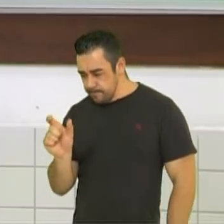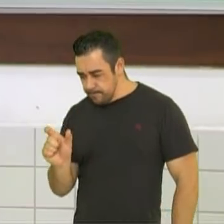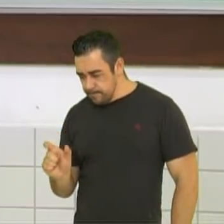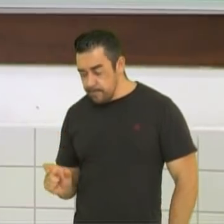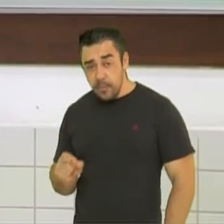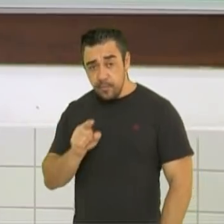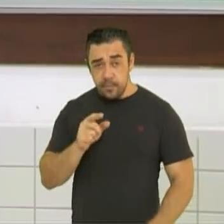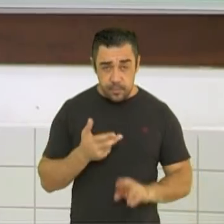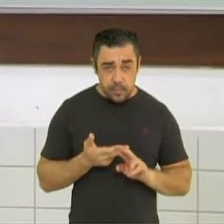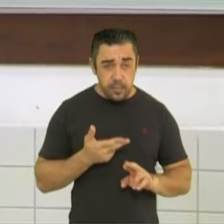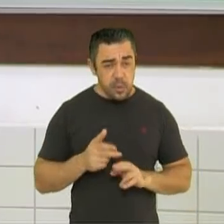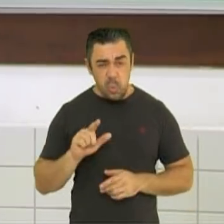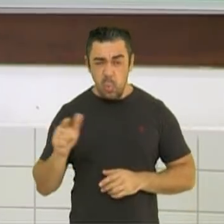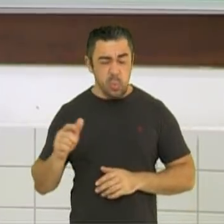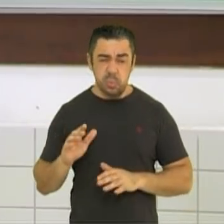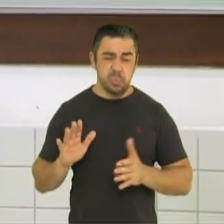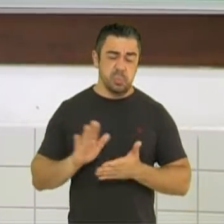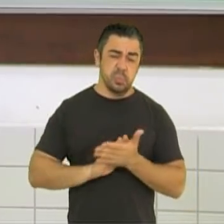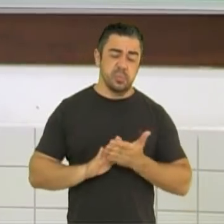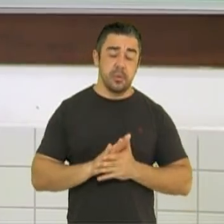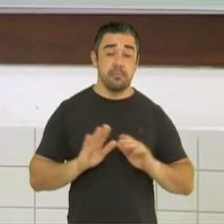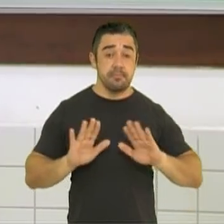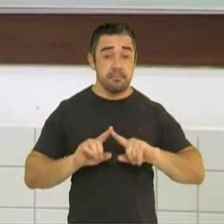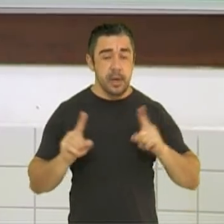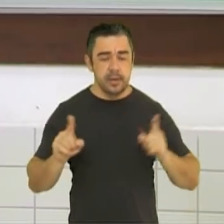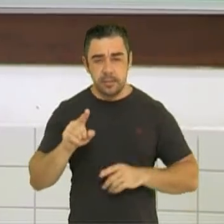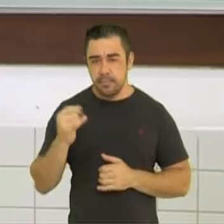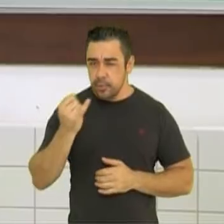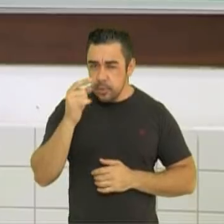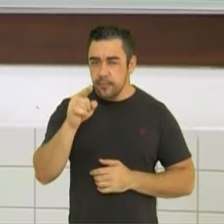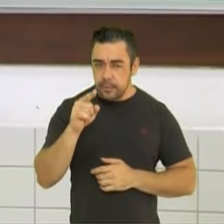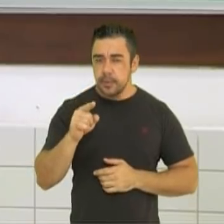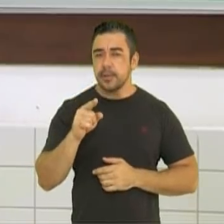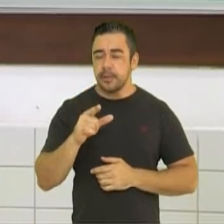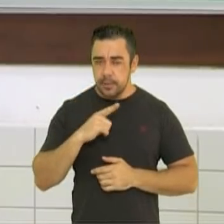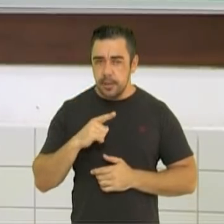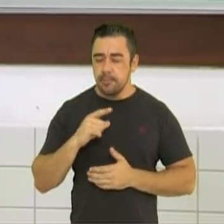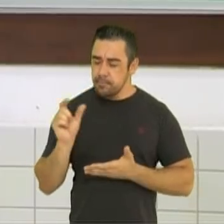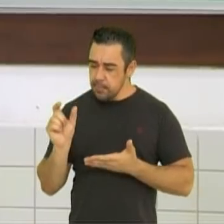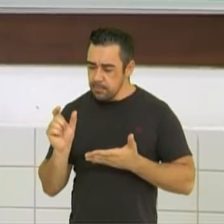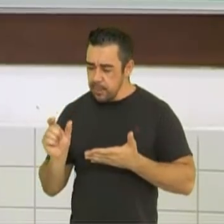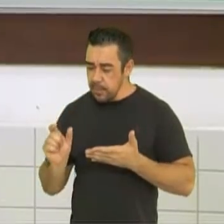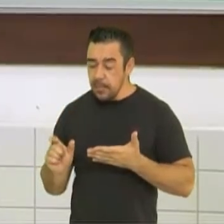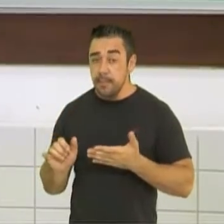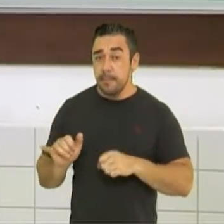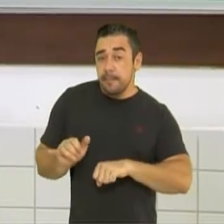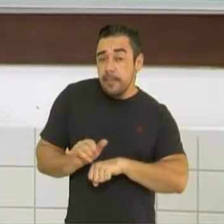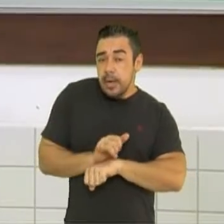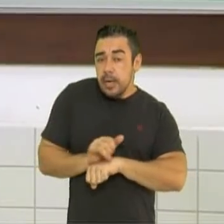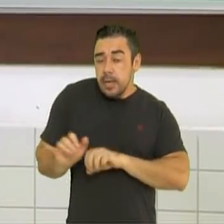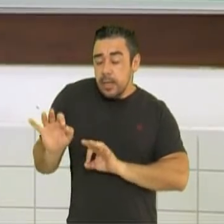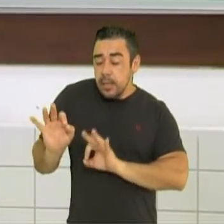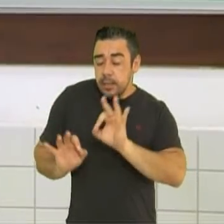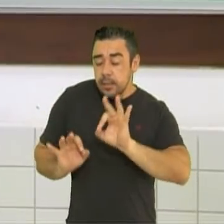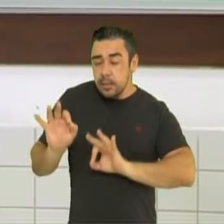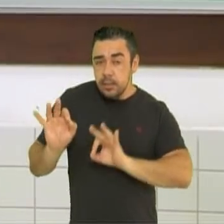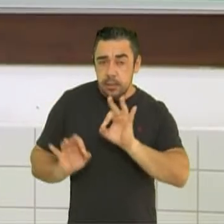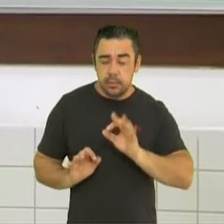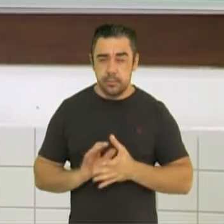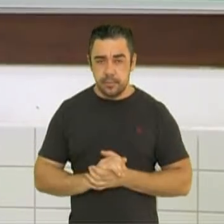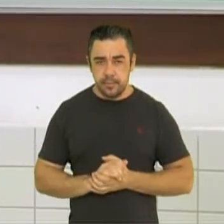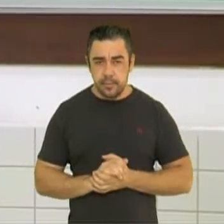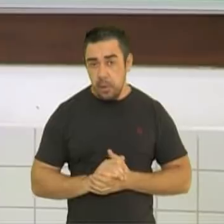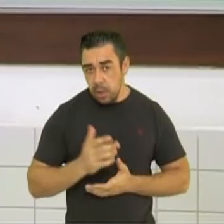você vai usar, outras não, mas é importante que você gaste um tempinho ali planejando, tá? Ou você pensa que